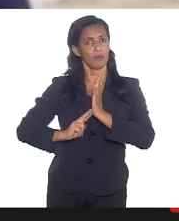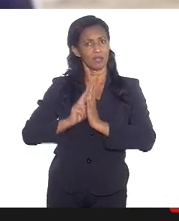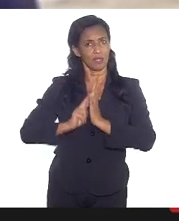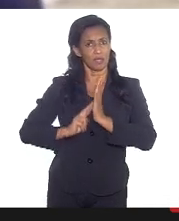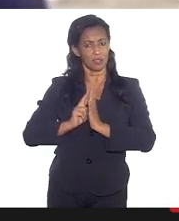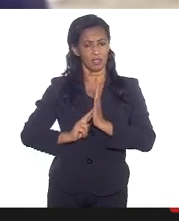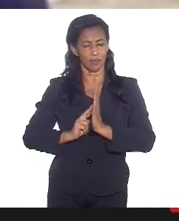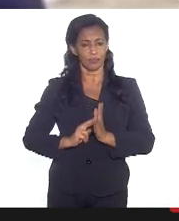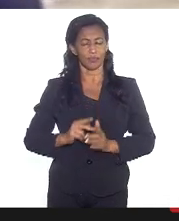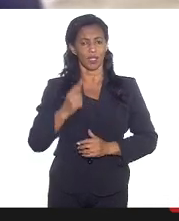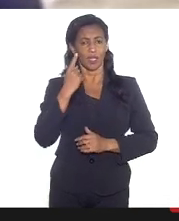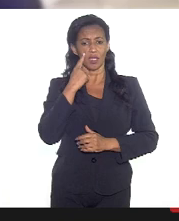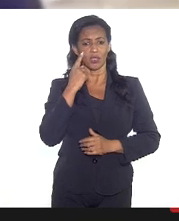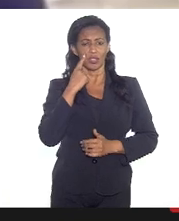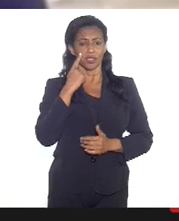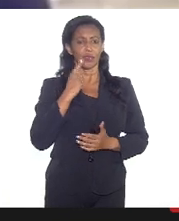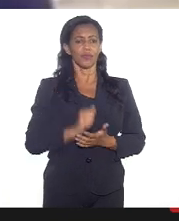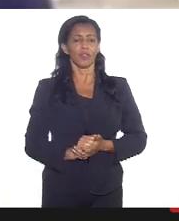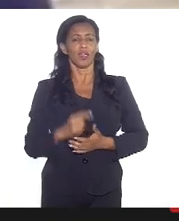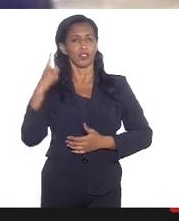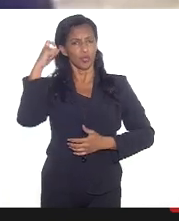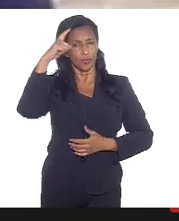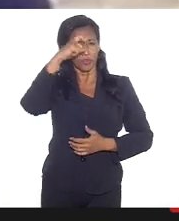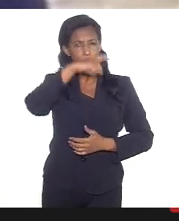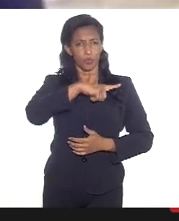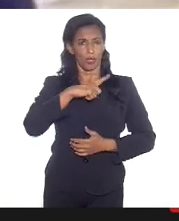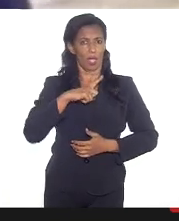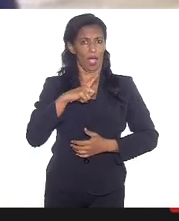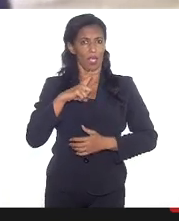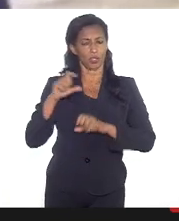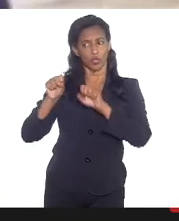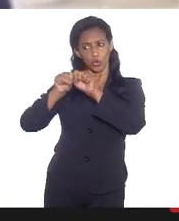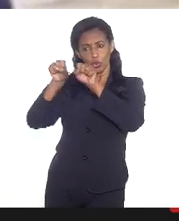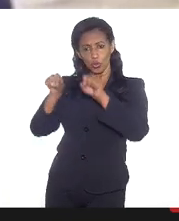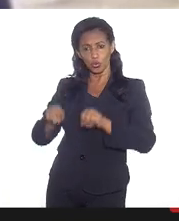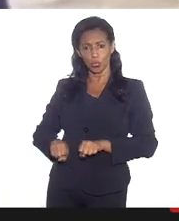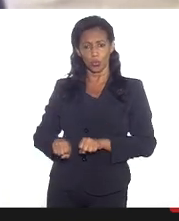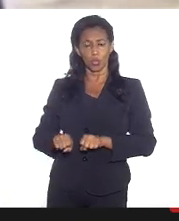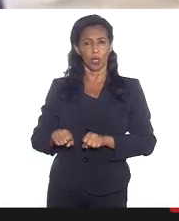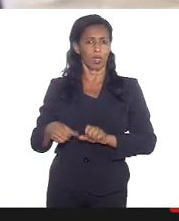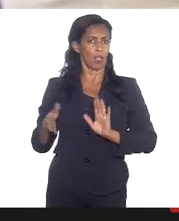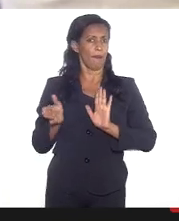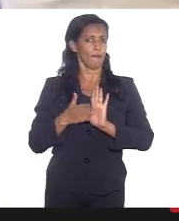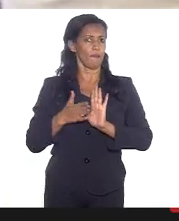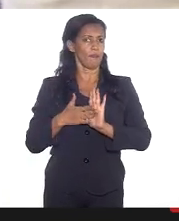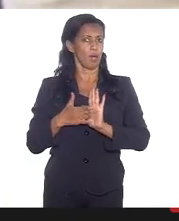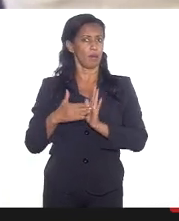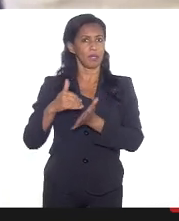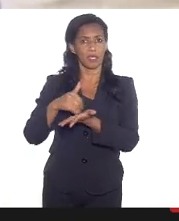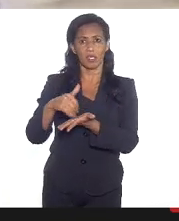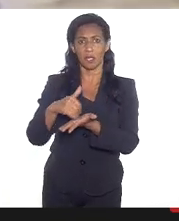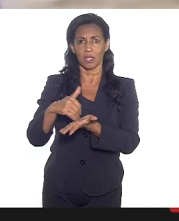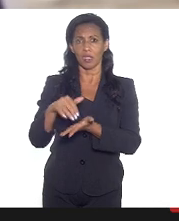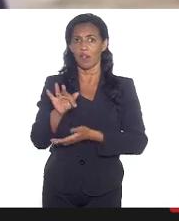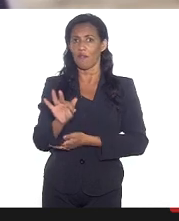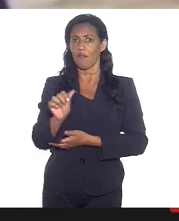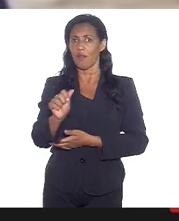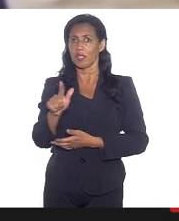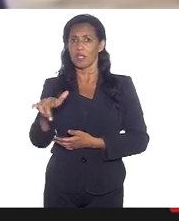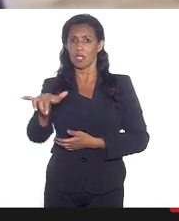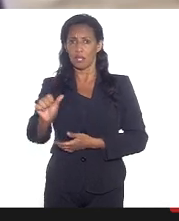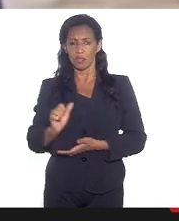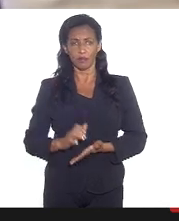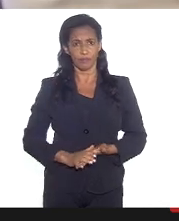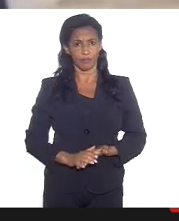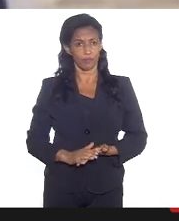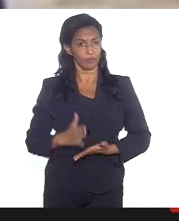até onde as dificuldades de estruturação da própria Secretaria de Fazenda. Então, assim,